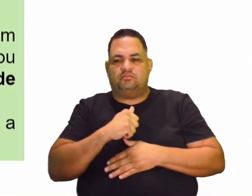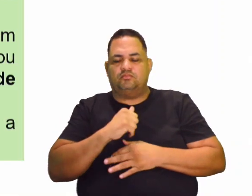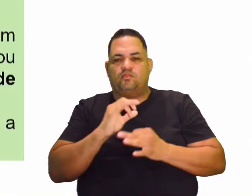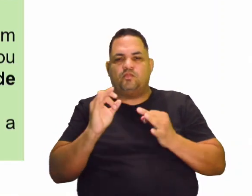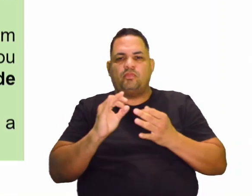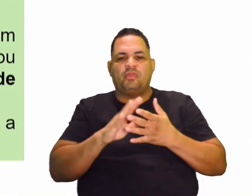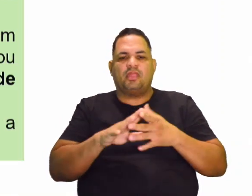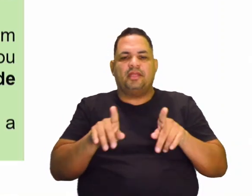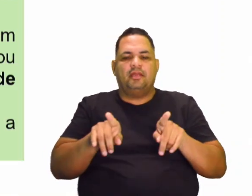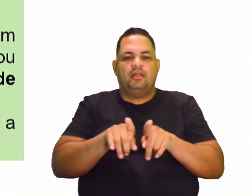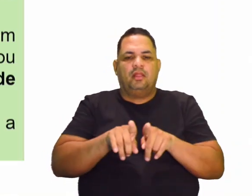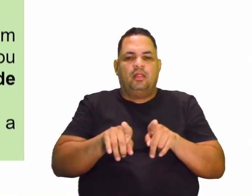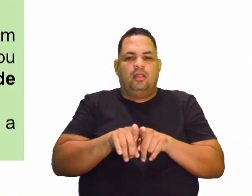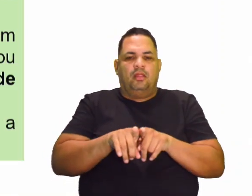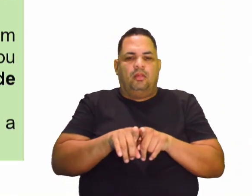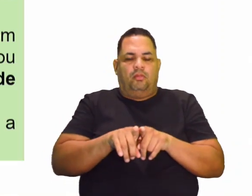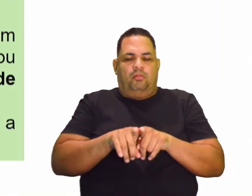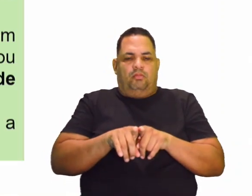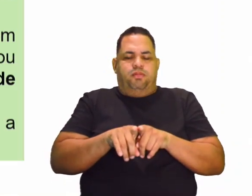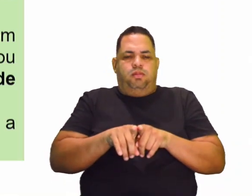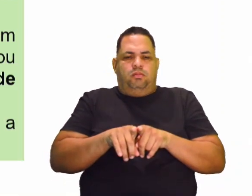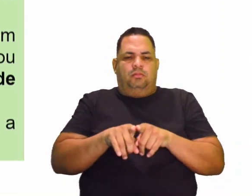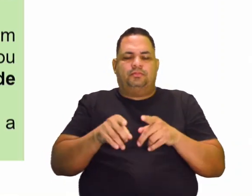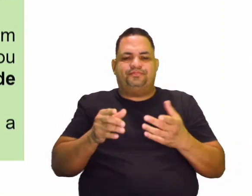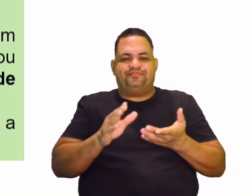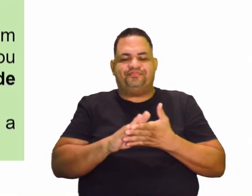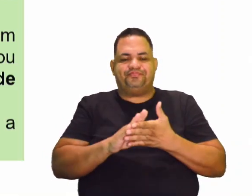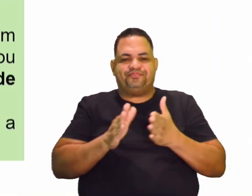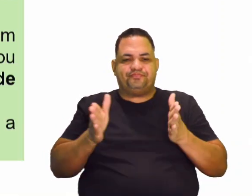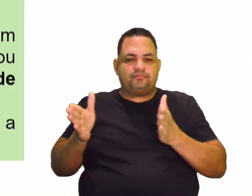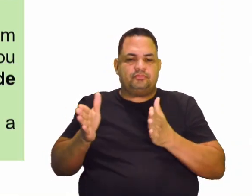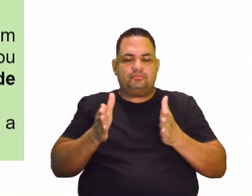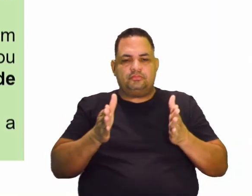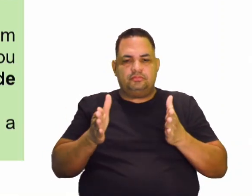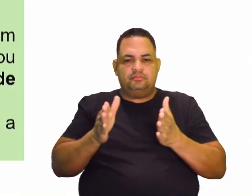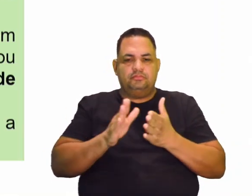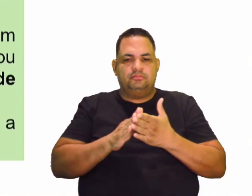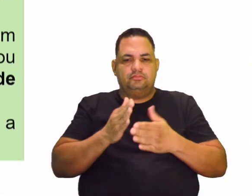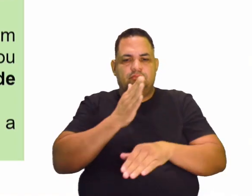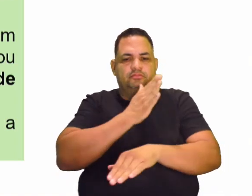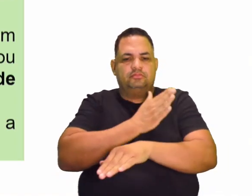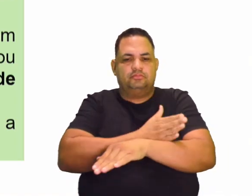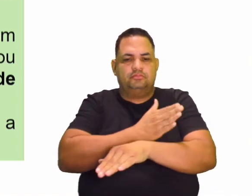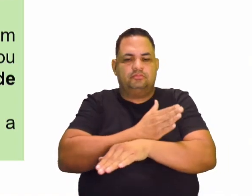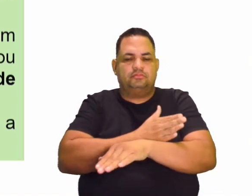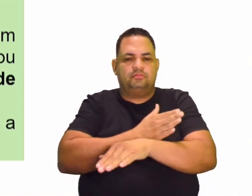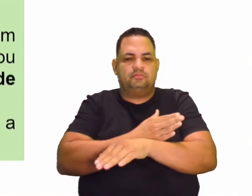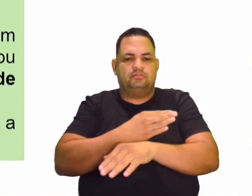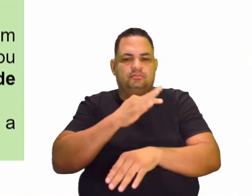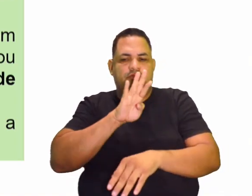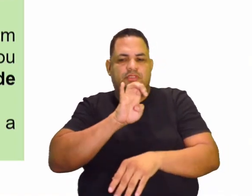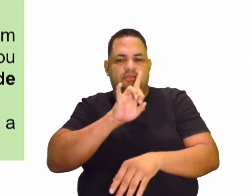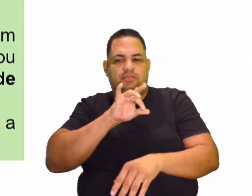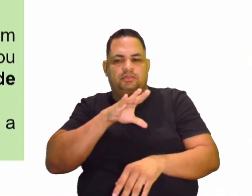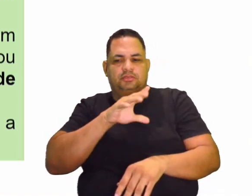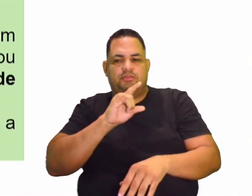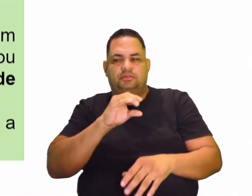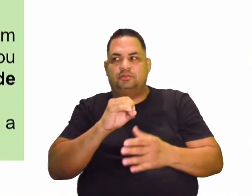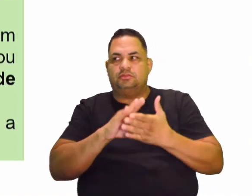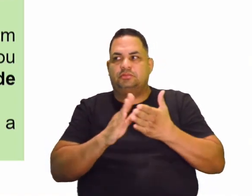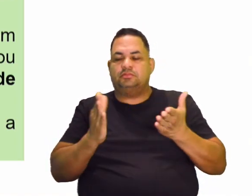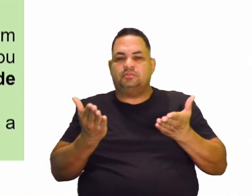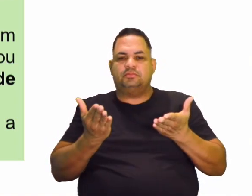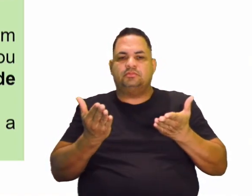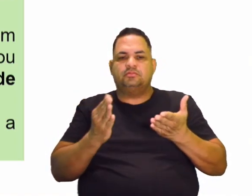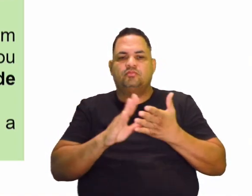como no período medieval, os bizantinos, tanto o estilo bizantino como